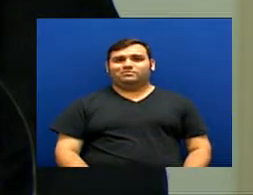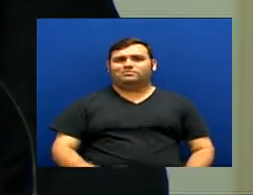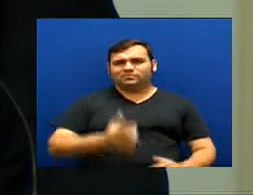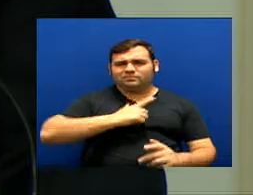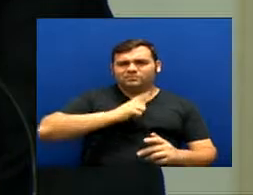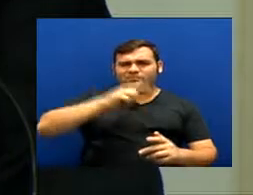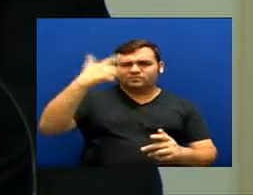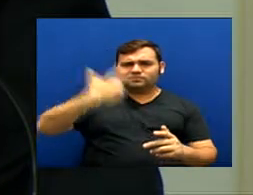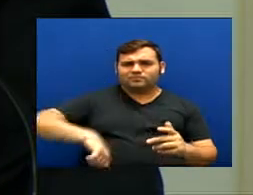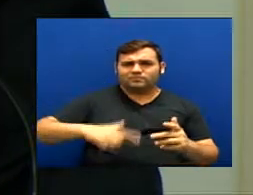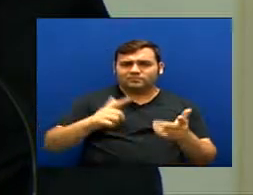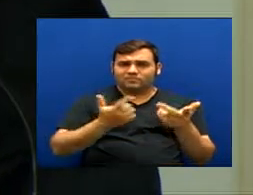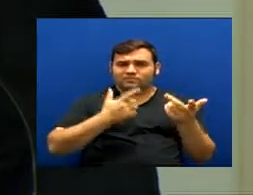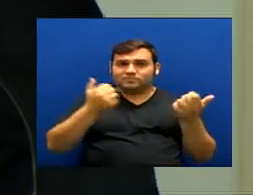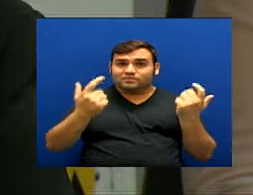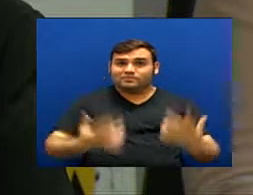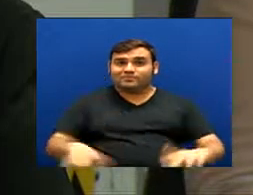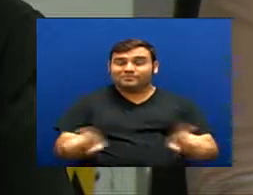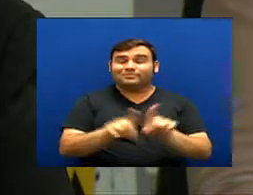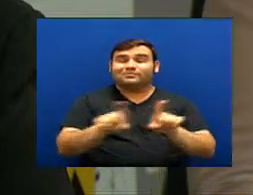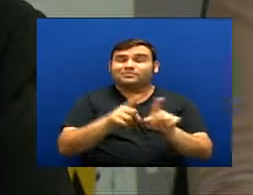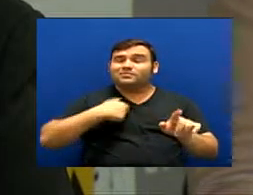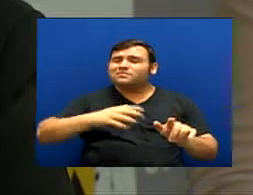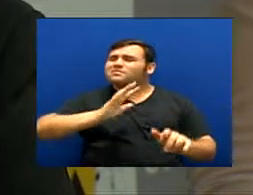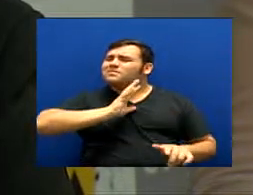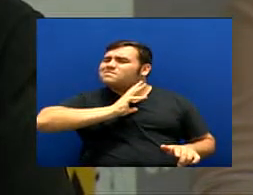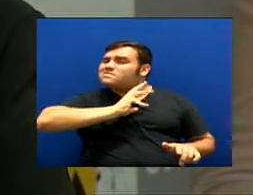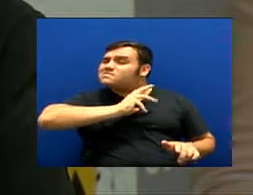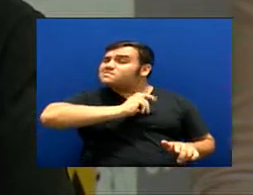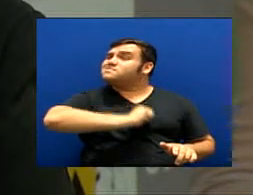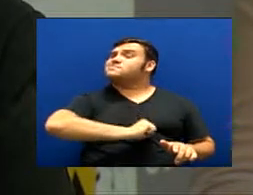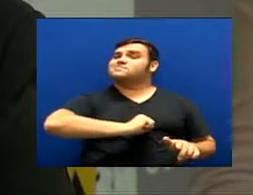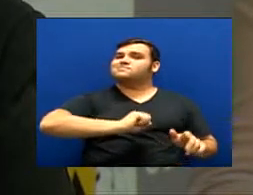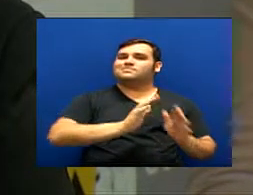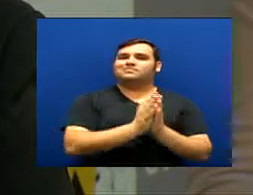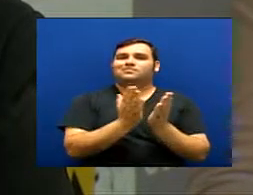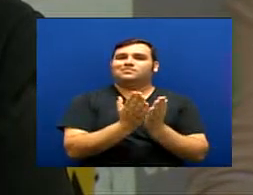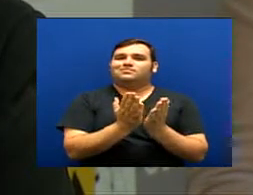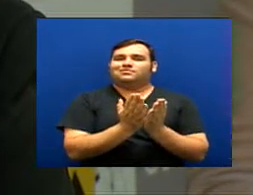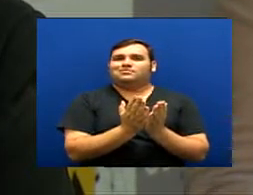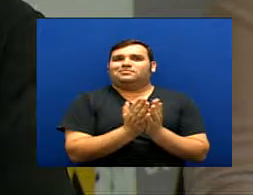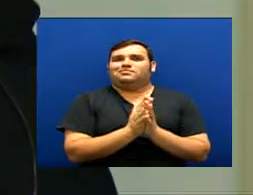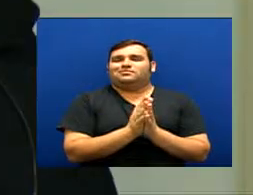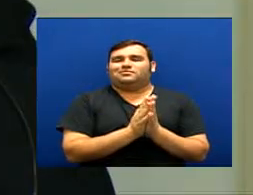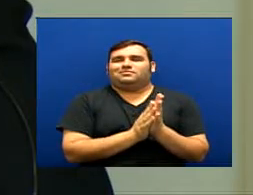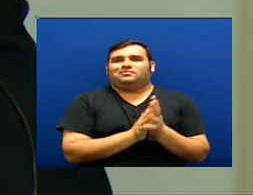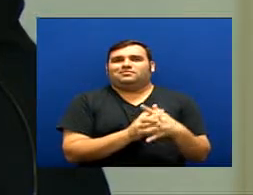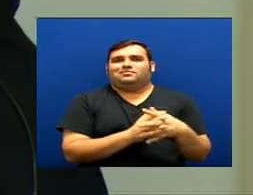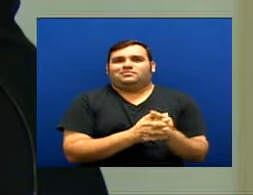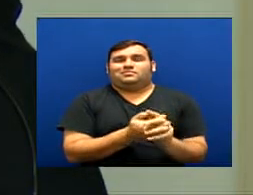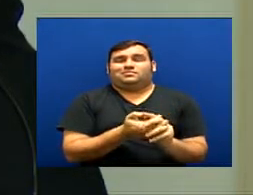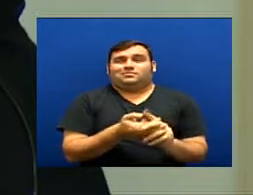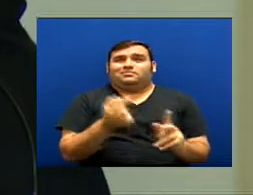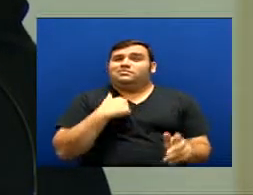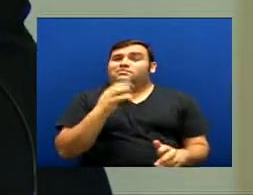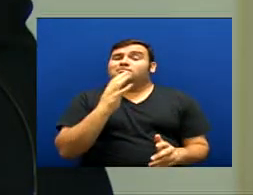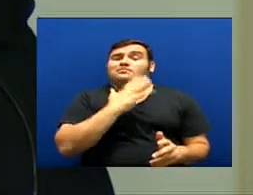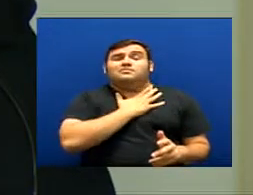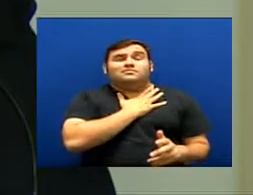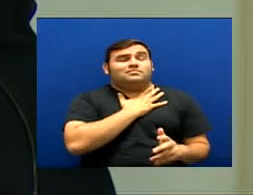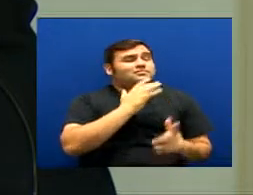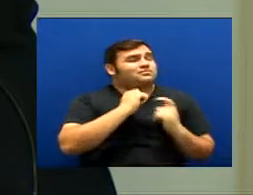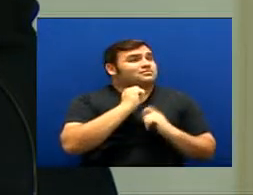2, 3 e o 4 também. Diz assim: filho meu, não te esqueças dos